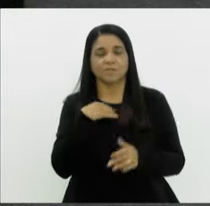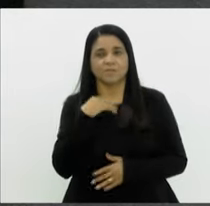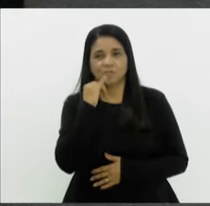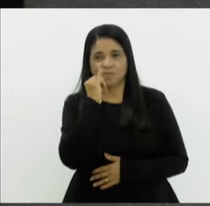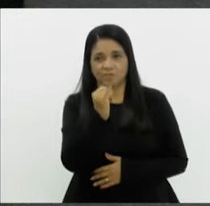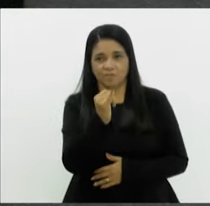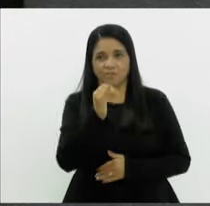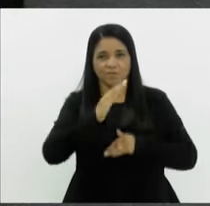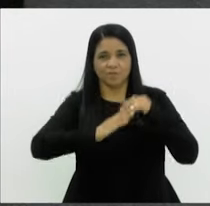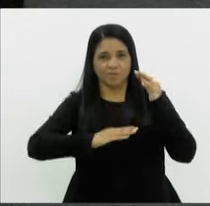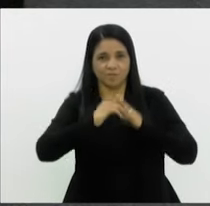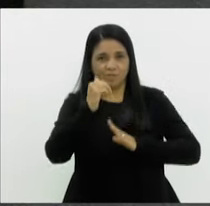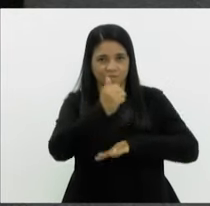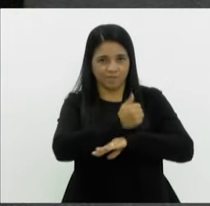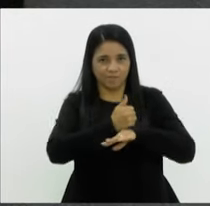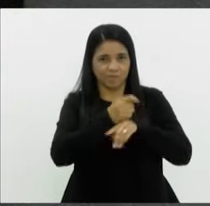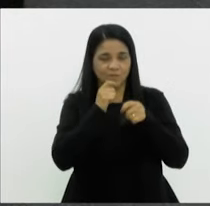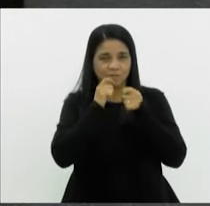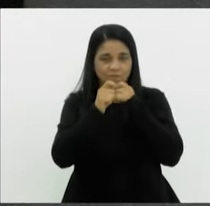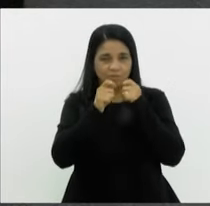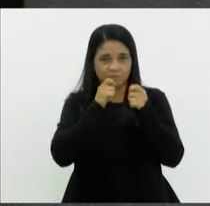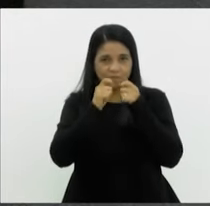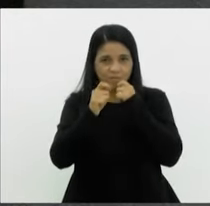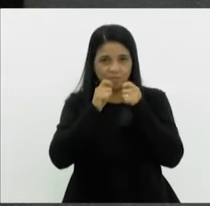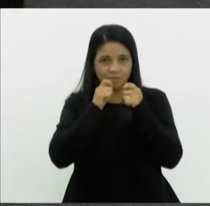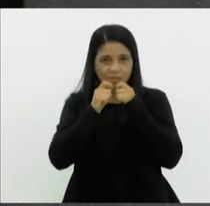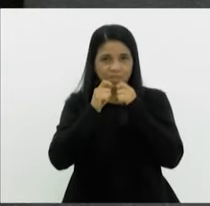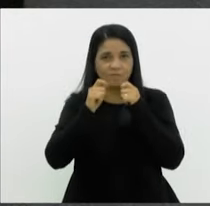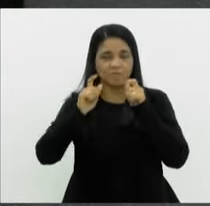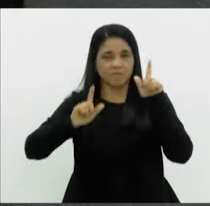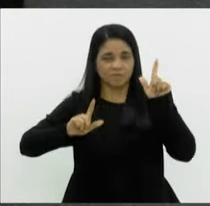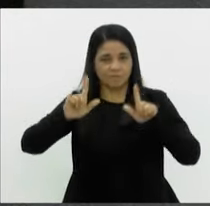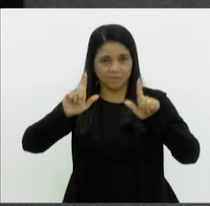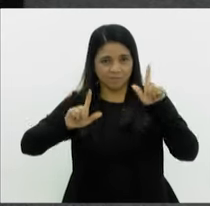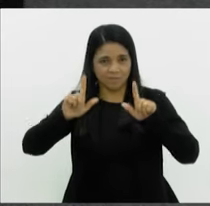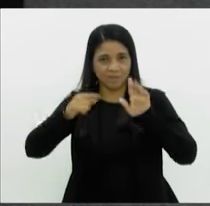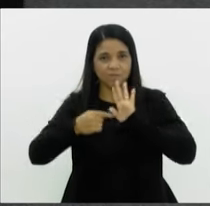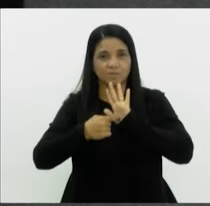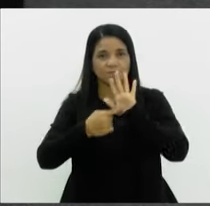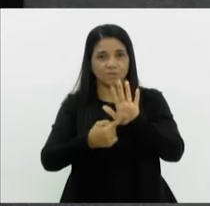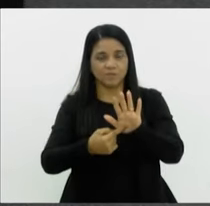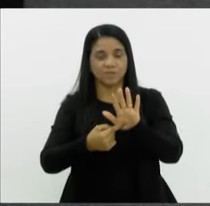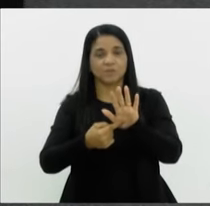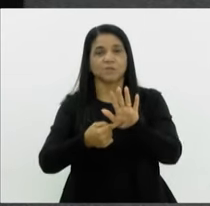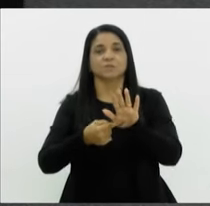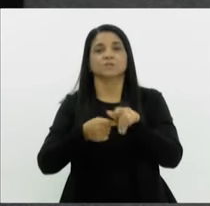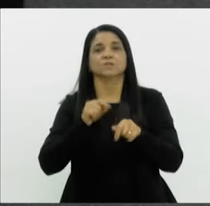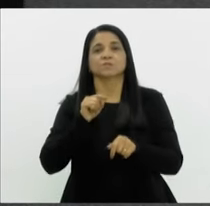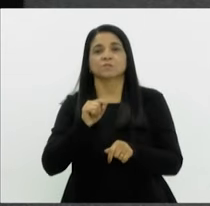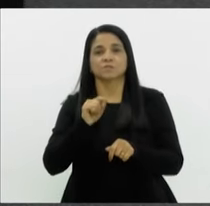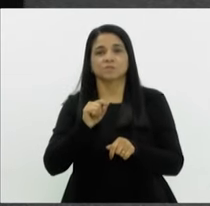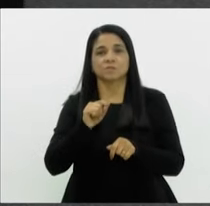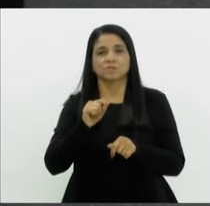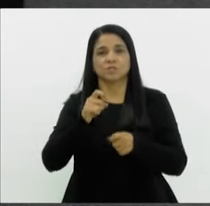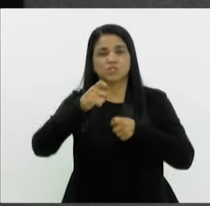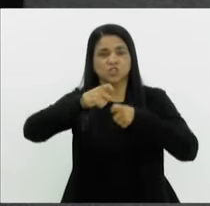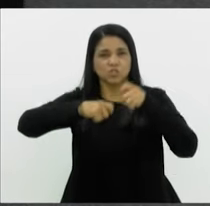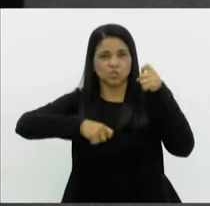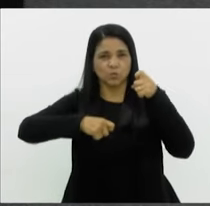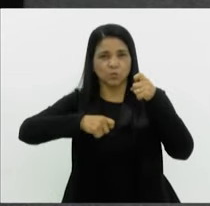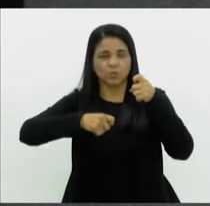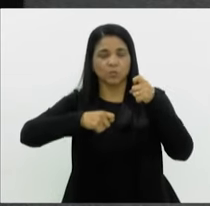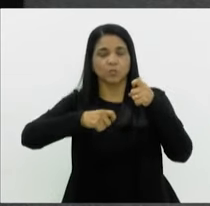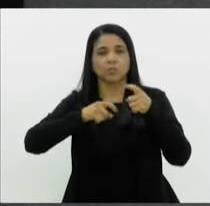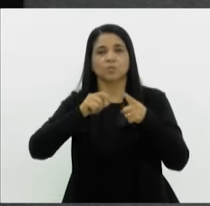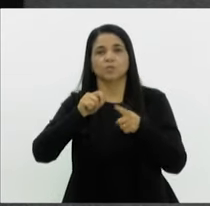na profissão repórter de ontem, o programa, foi relatada a situação de estupro em